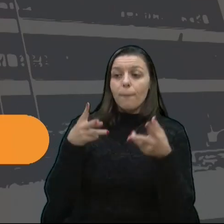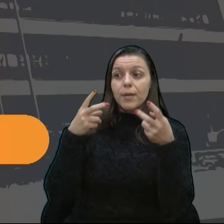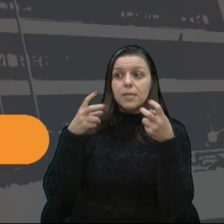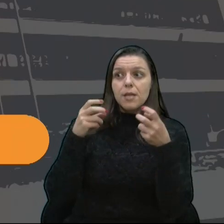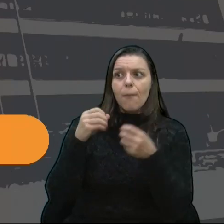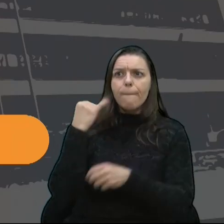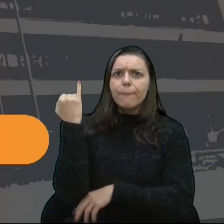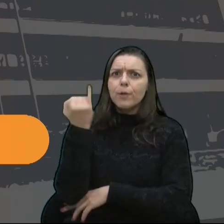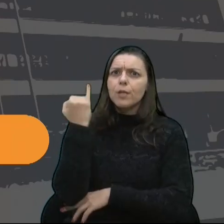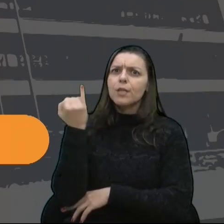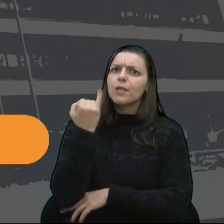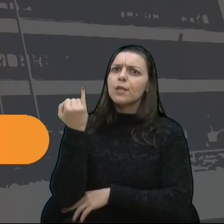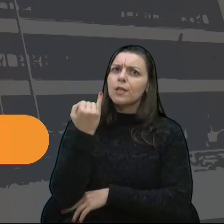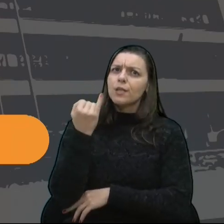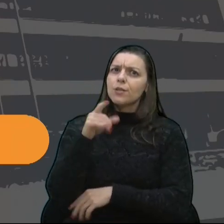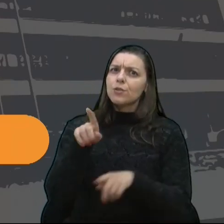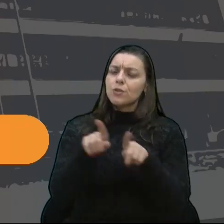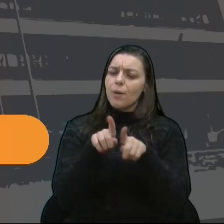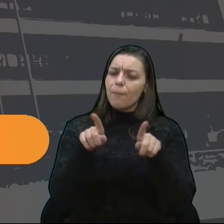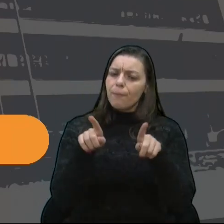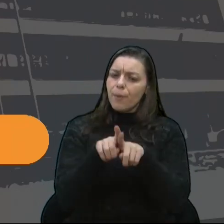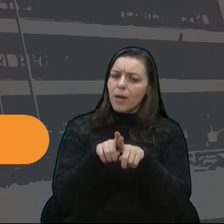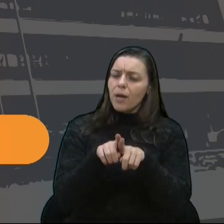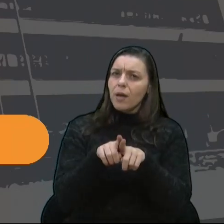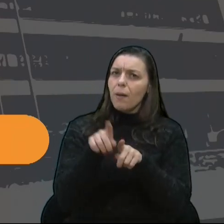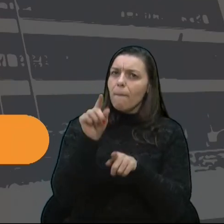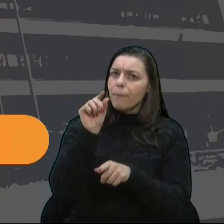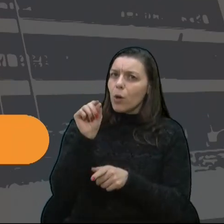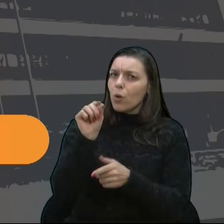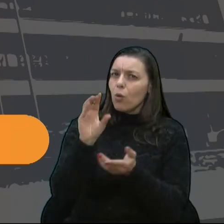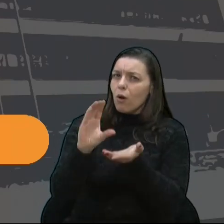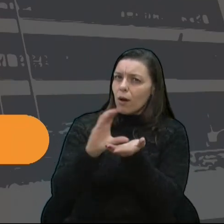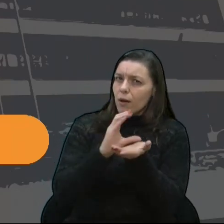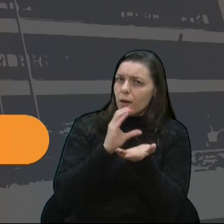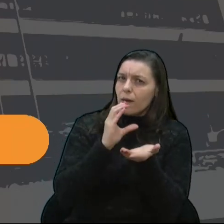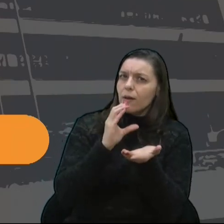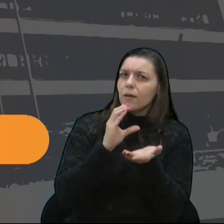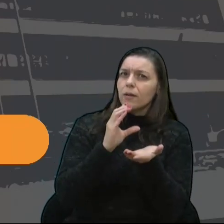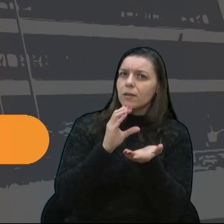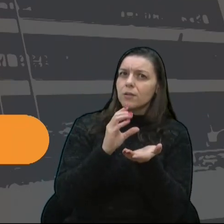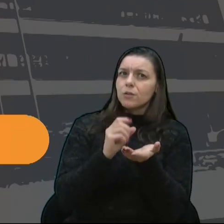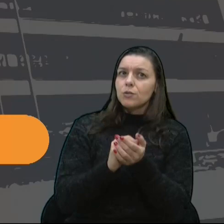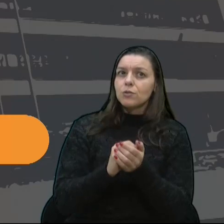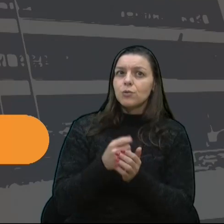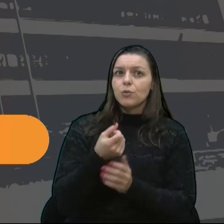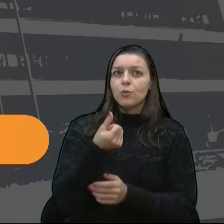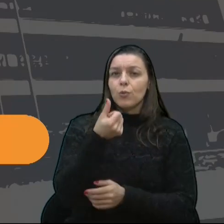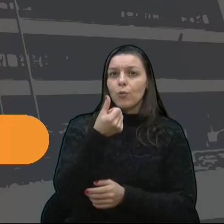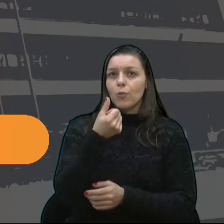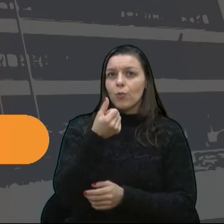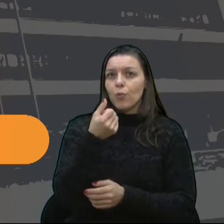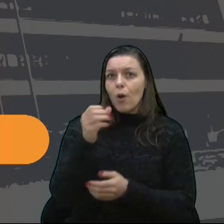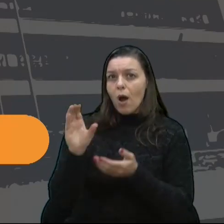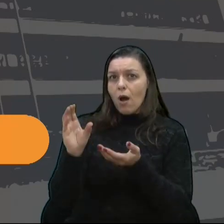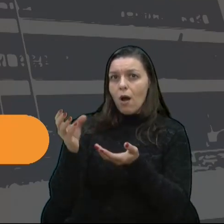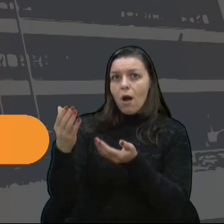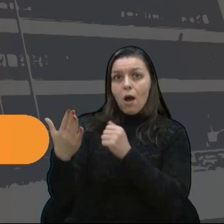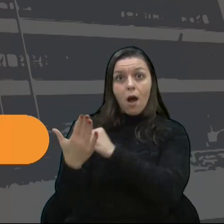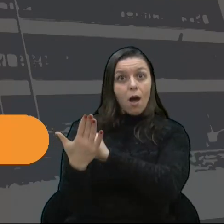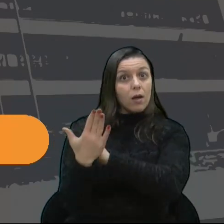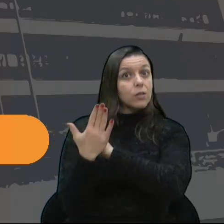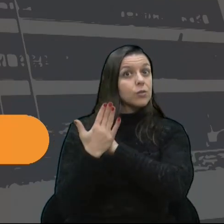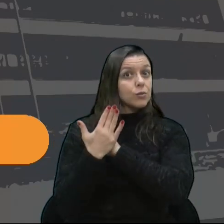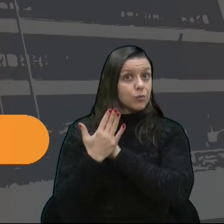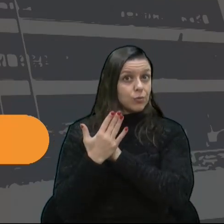de microcrédito, como para muitos o auxílio emergencial acaba ajudando que negócios